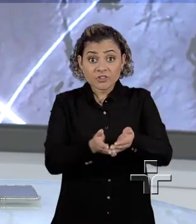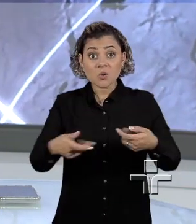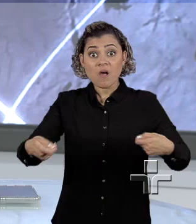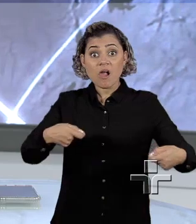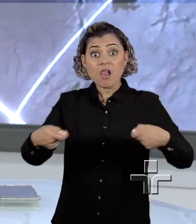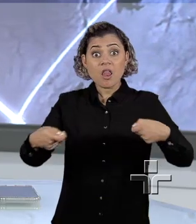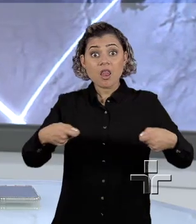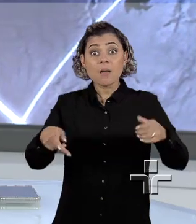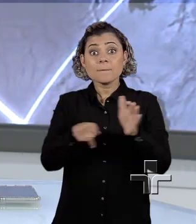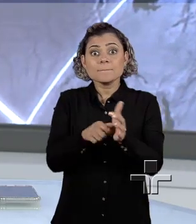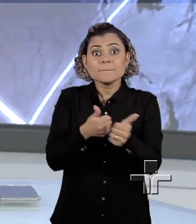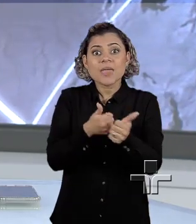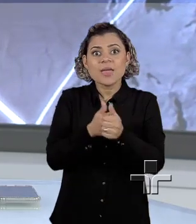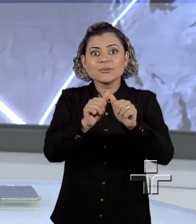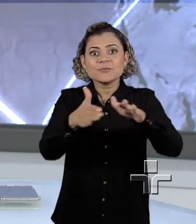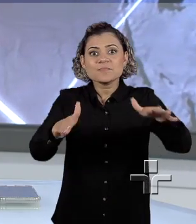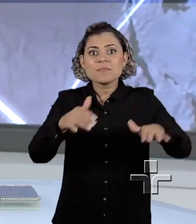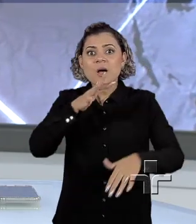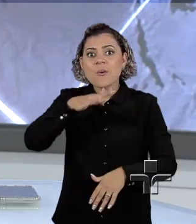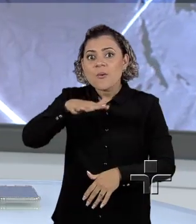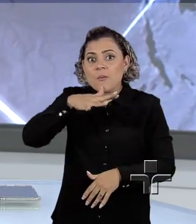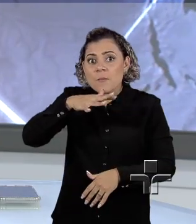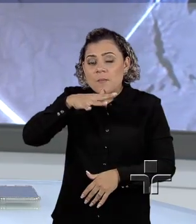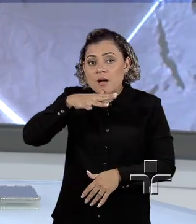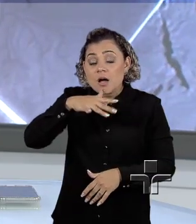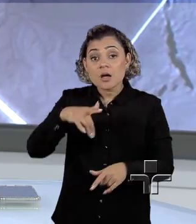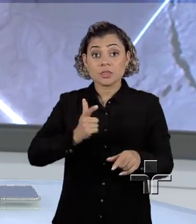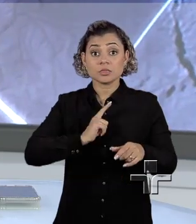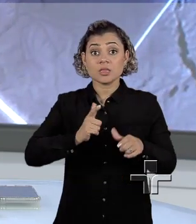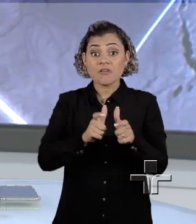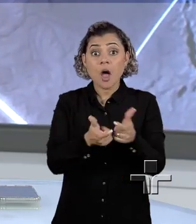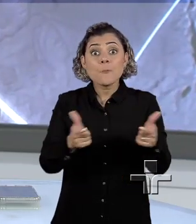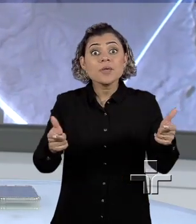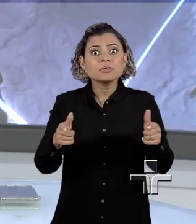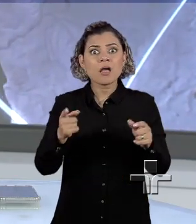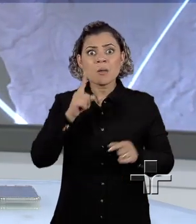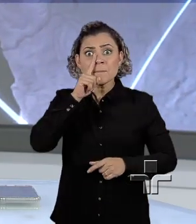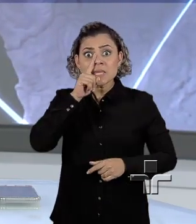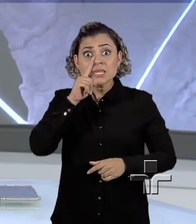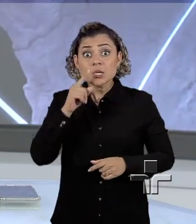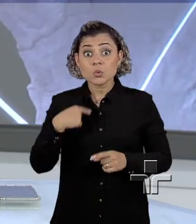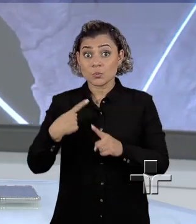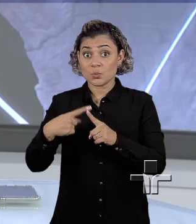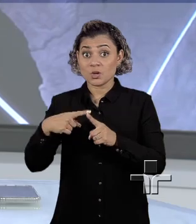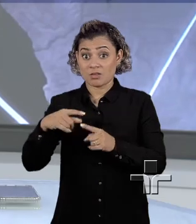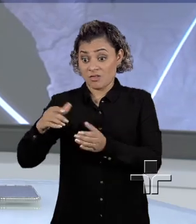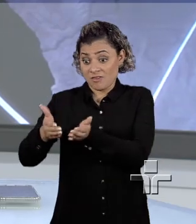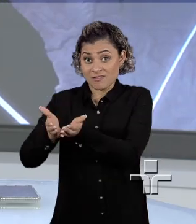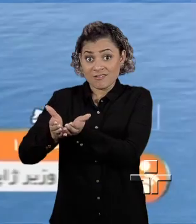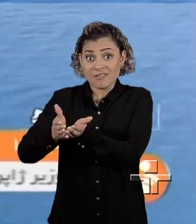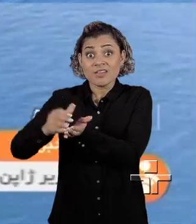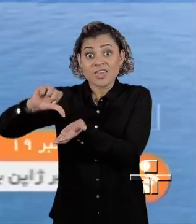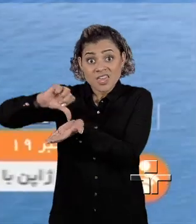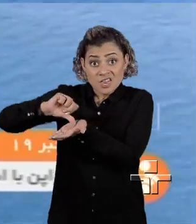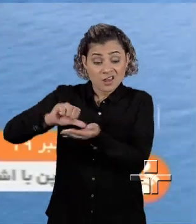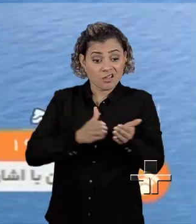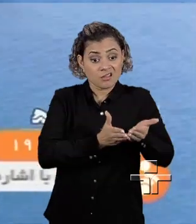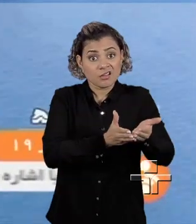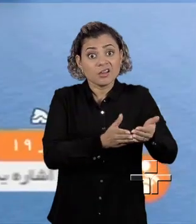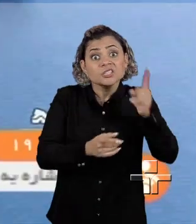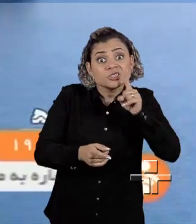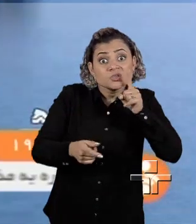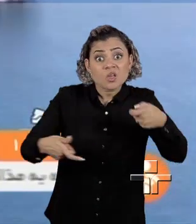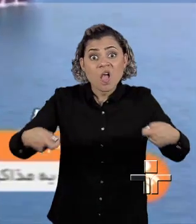no Golfo de Omã. As explosões podem aumentar ainda mais as tensões entre Estados Unidos e Irã. Os